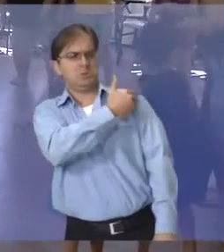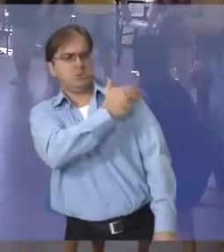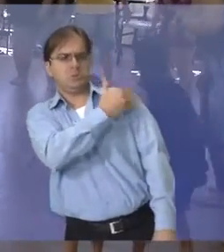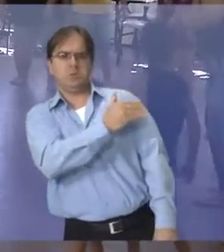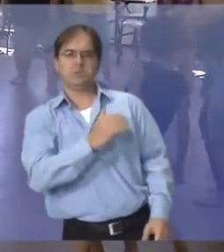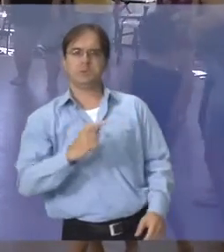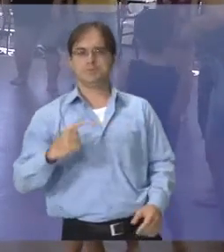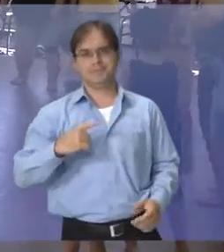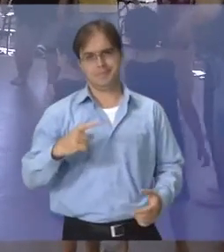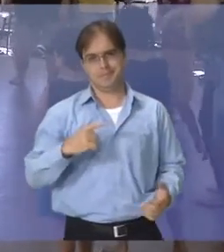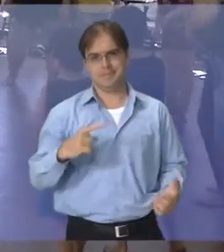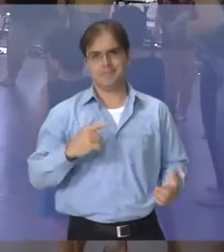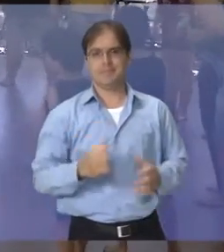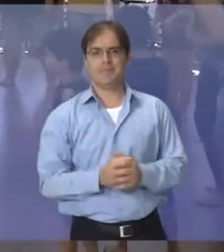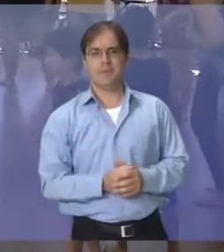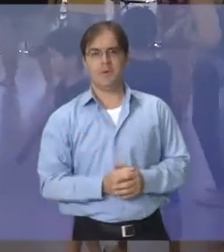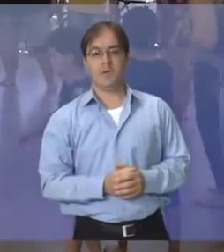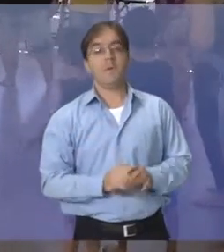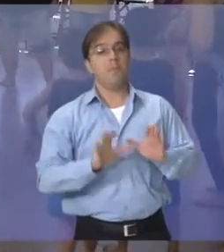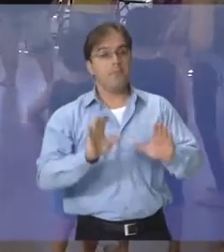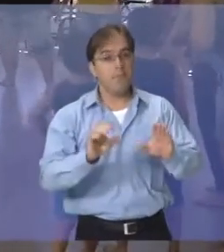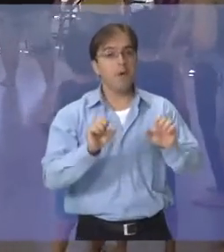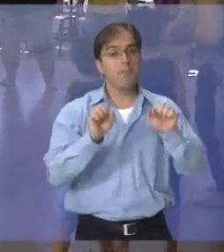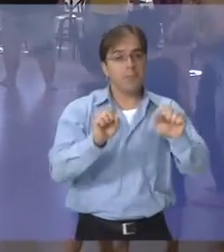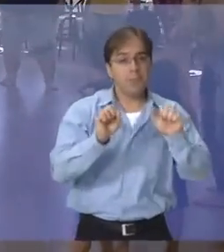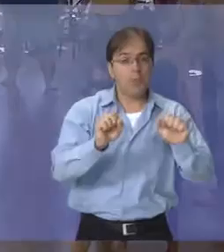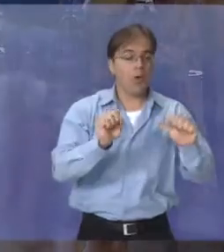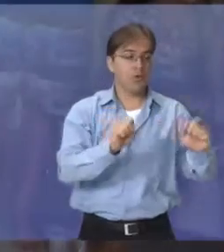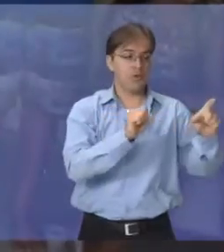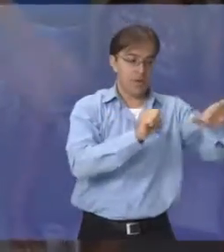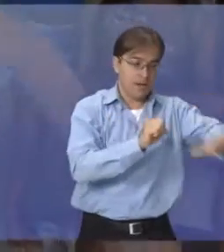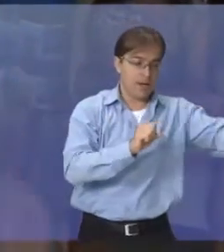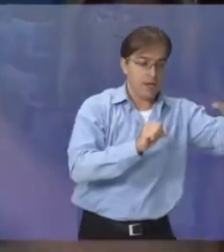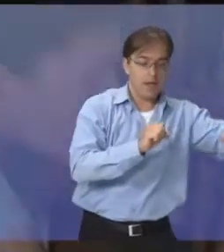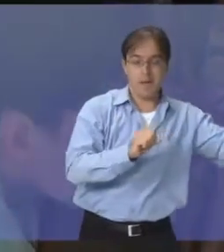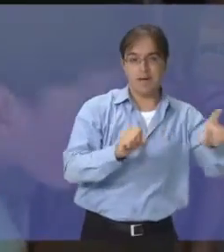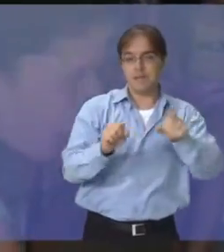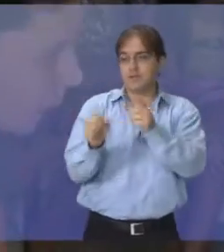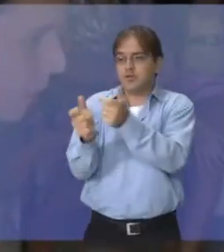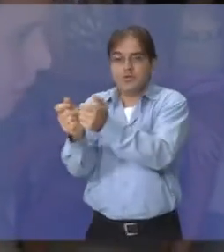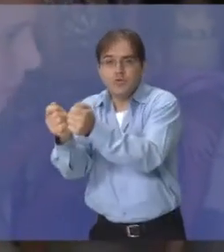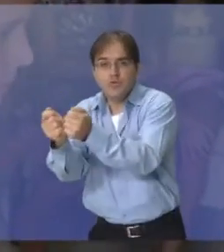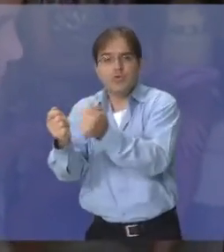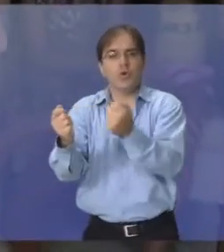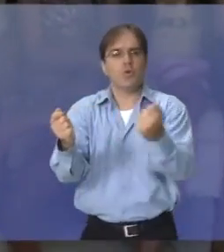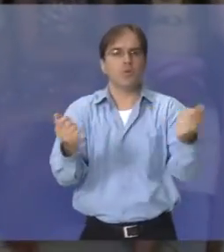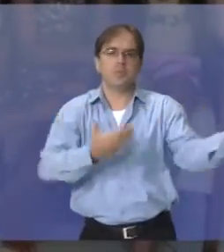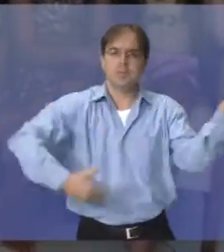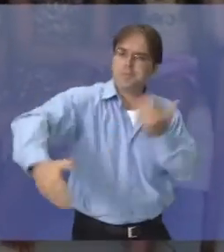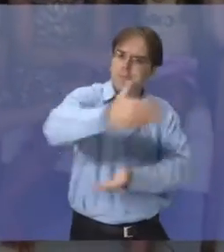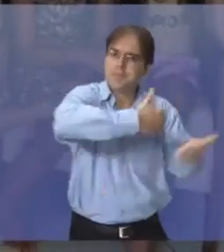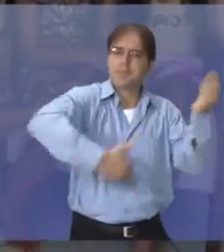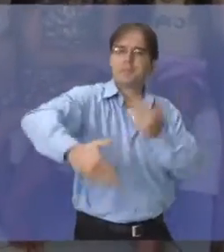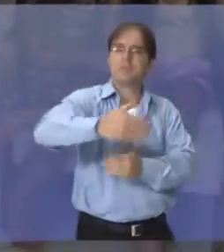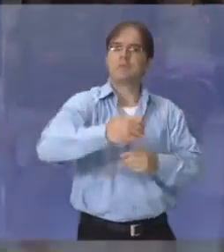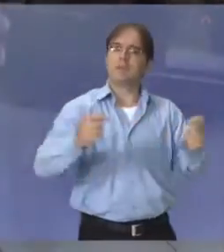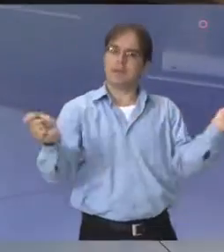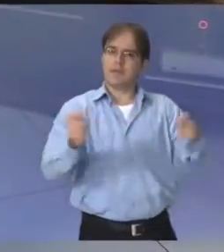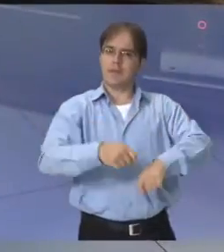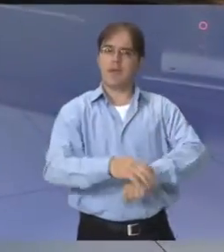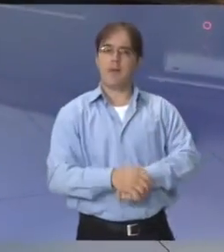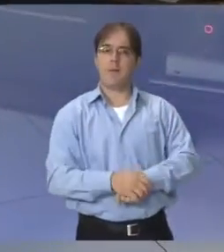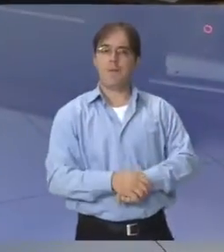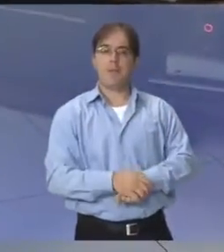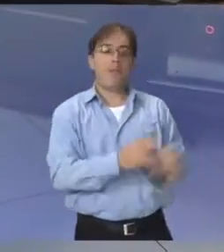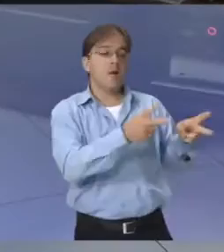crianças, elas, e no que diz respeito à escola, elas estão, ao nosso entendimento, que elas estão muito mais à